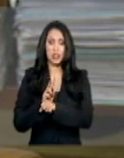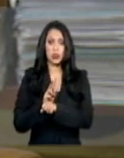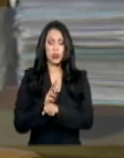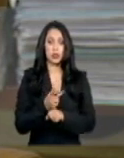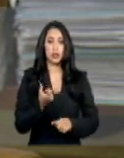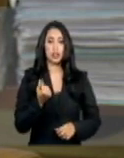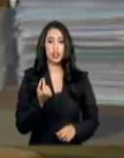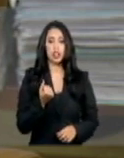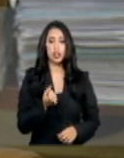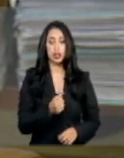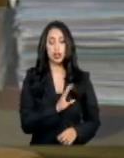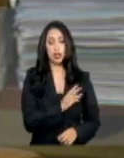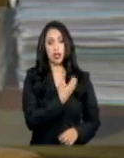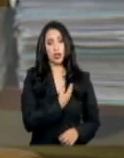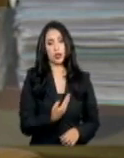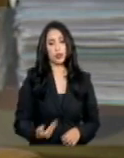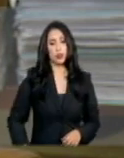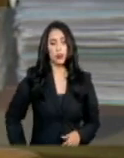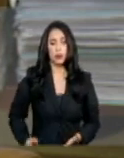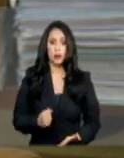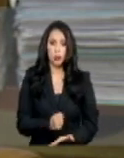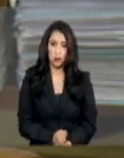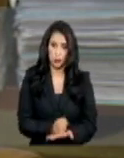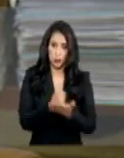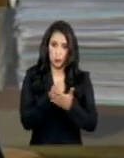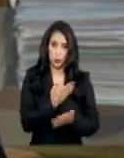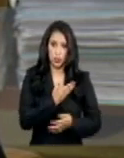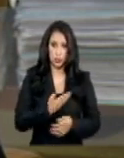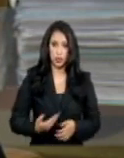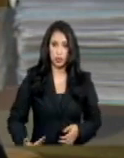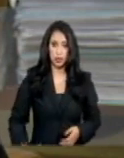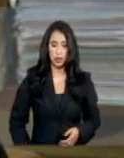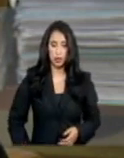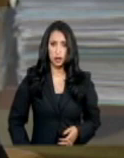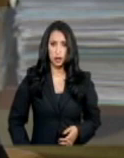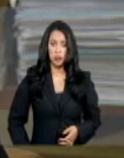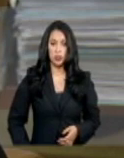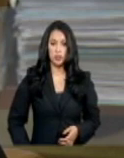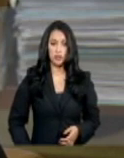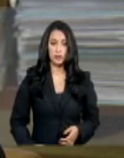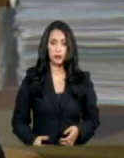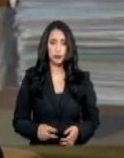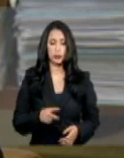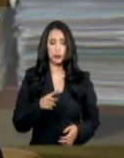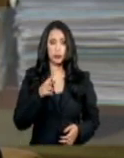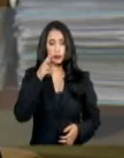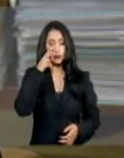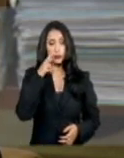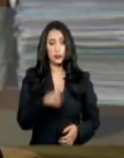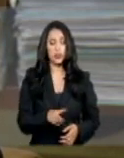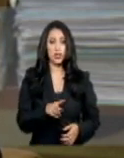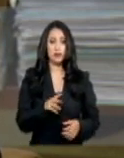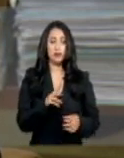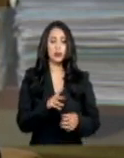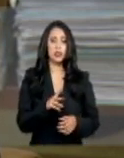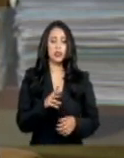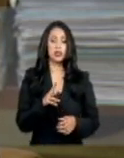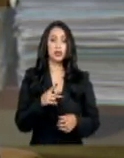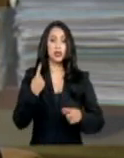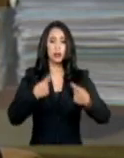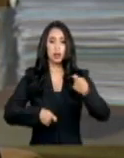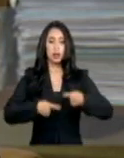públicos concedidos com o apoio do plano governamental destinado a criar condições para implementação e fomento de políticas